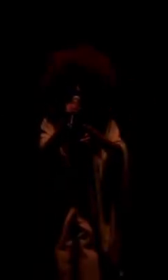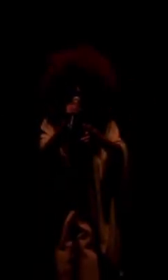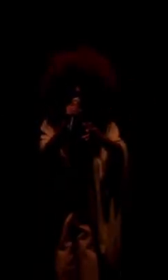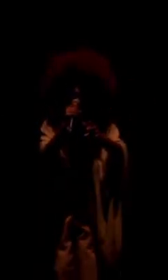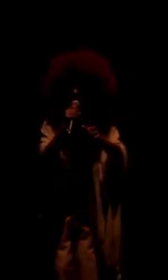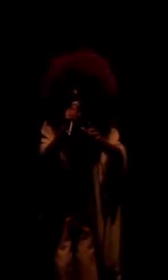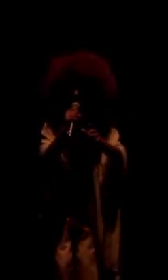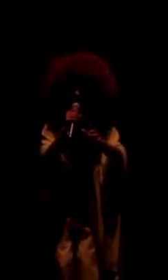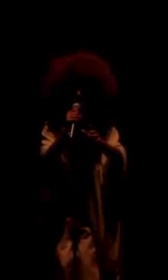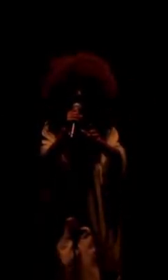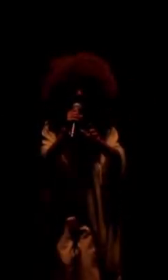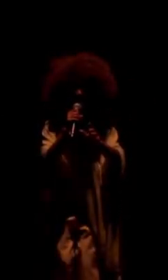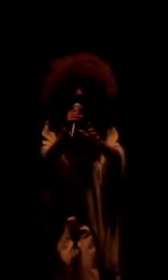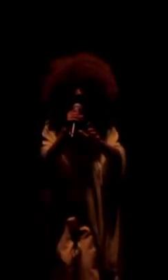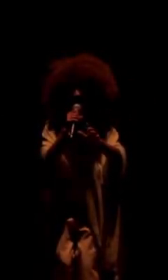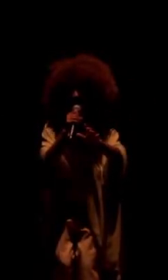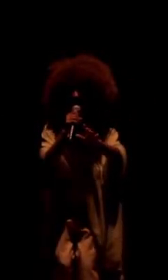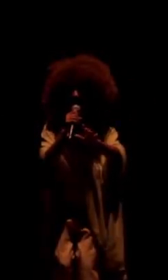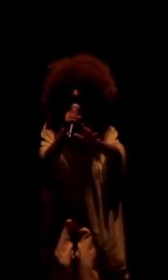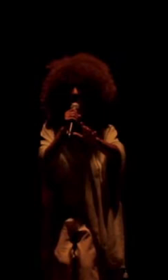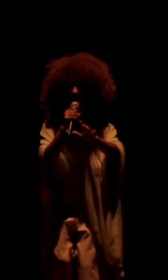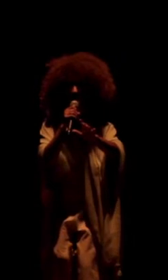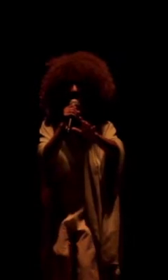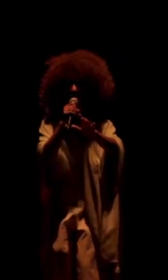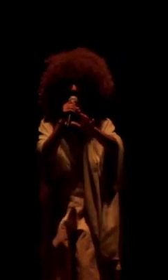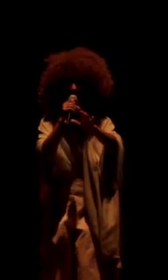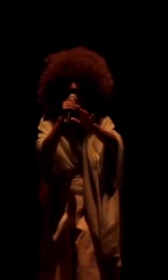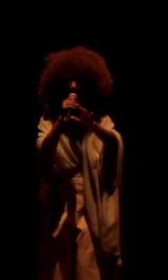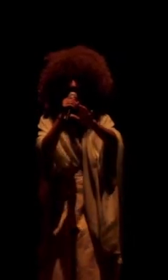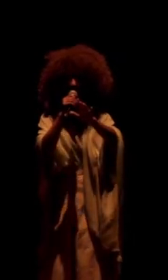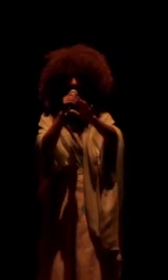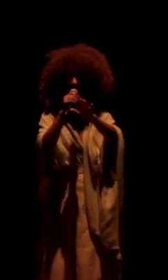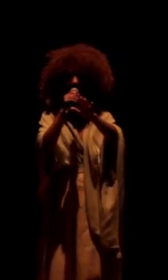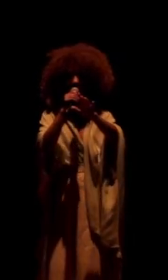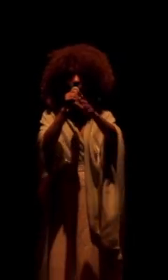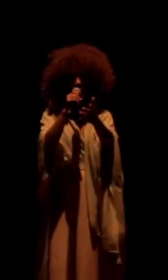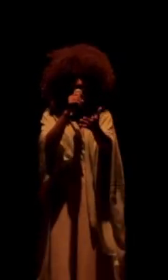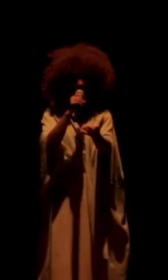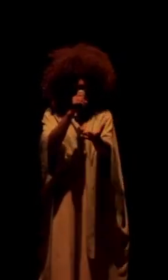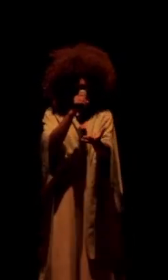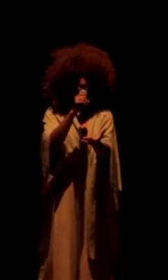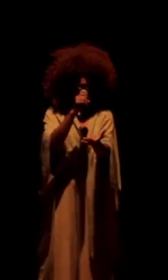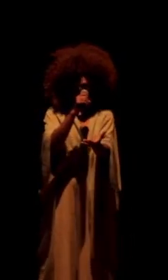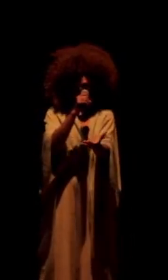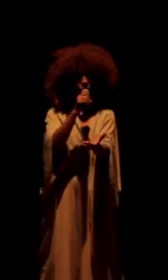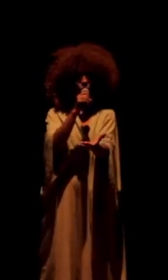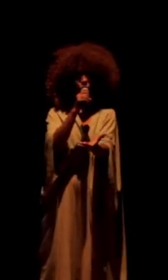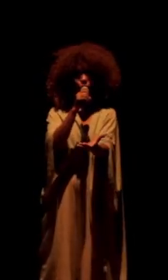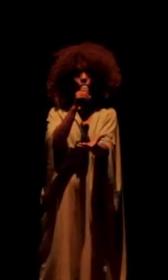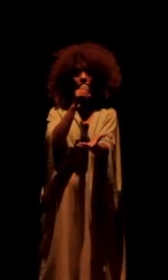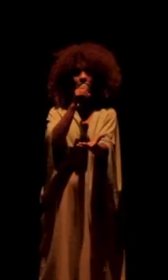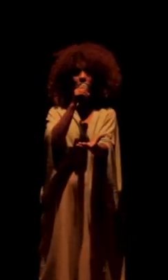Canto de preto que brota da terra, nenhum progresso pode arrebatar. Bota